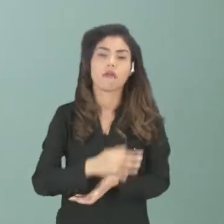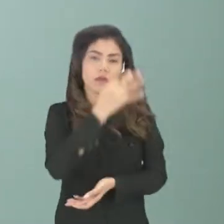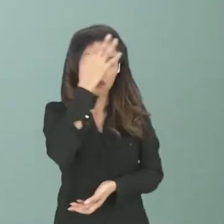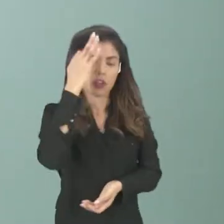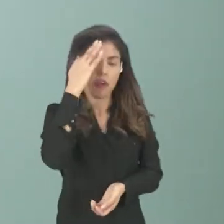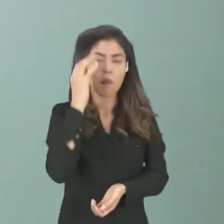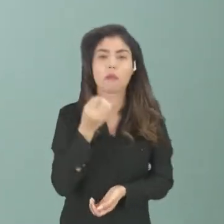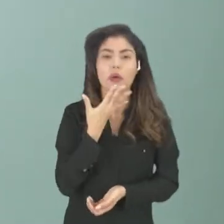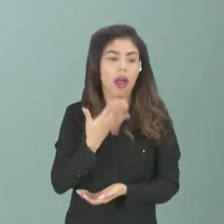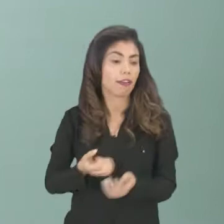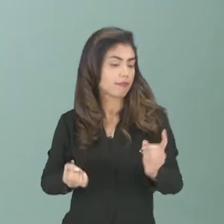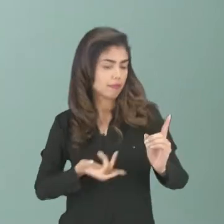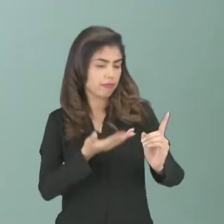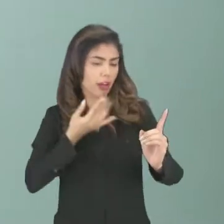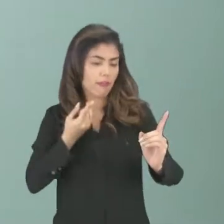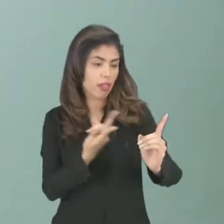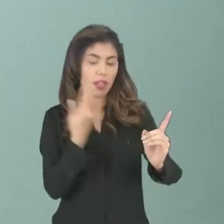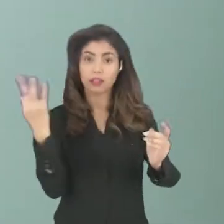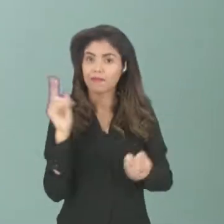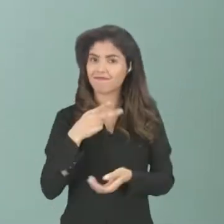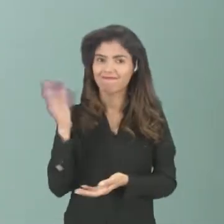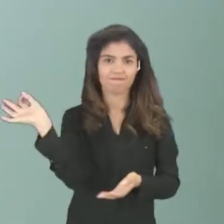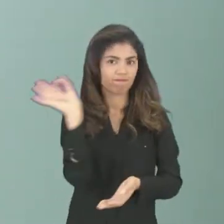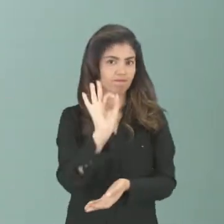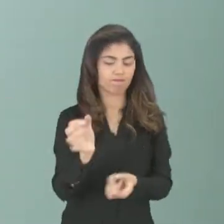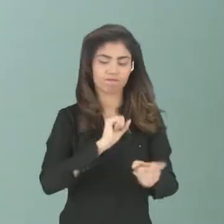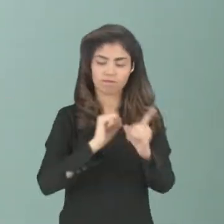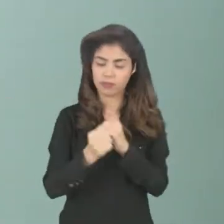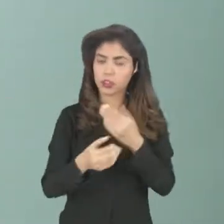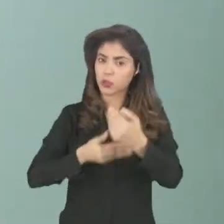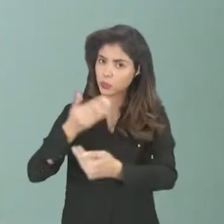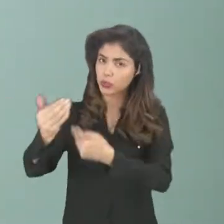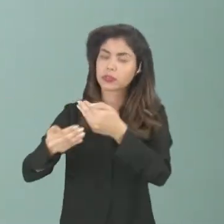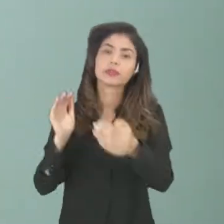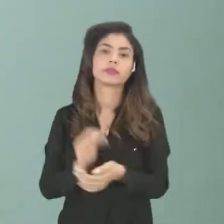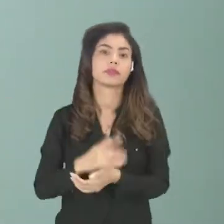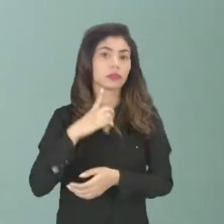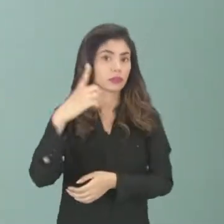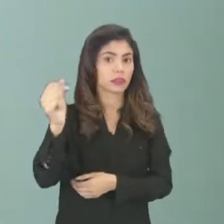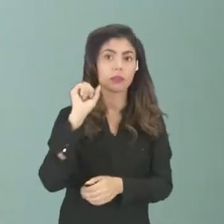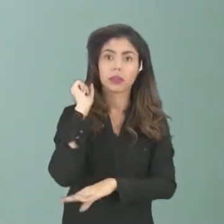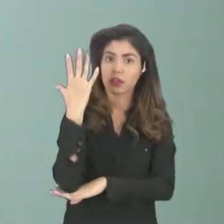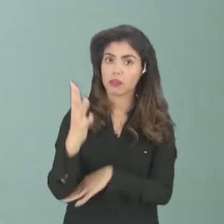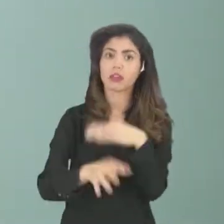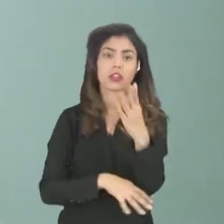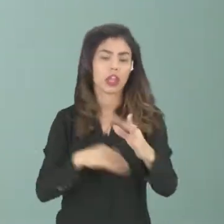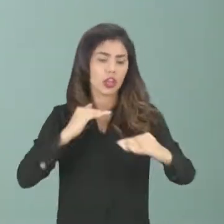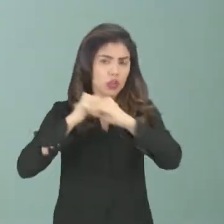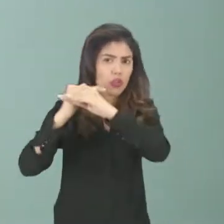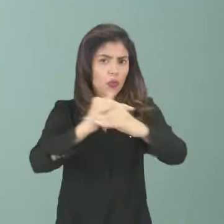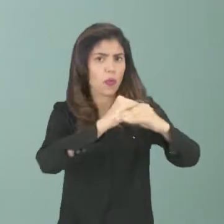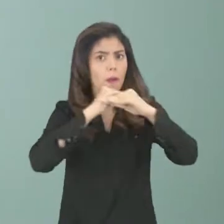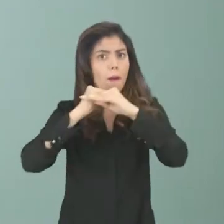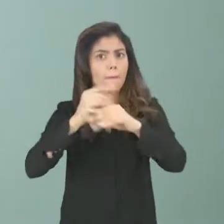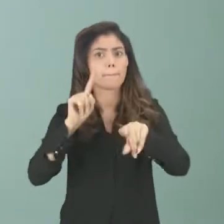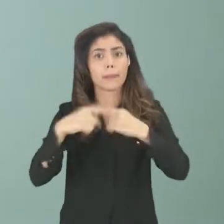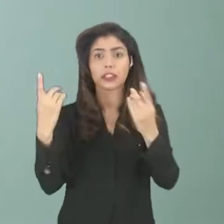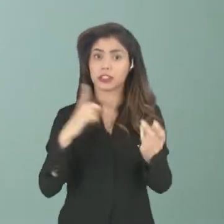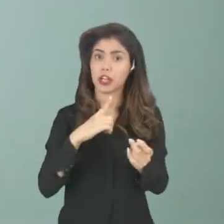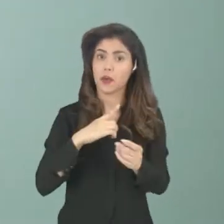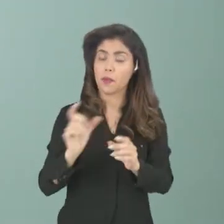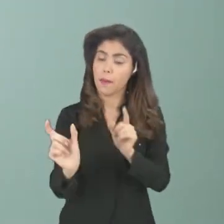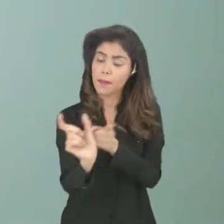não elogia os progressos da sociedade. Então, nós saímos na natureza, vivíamos todos iguais, éramos felizes, mas tem uma